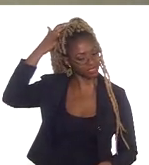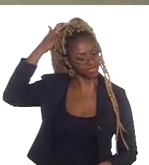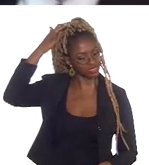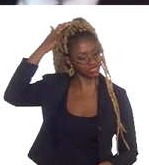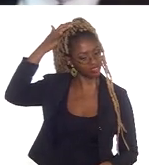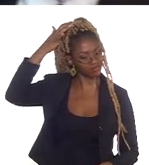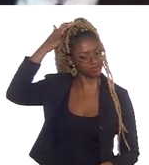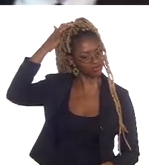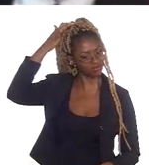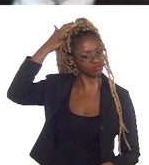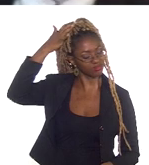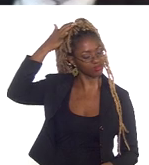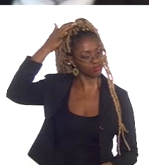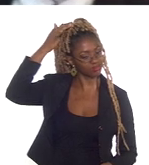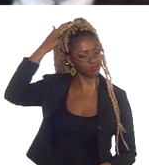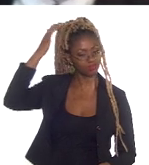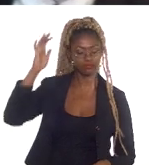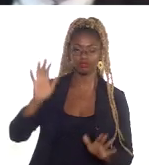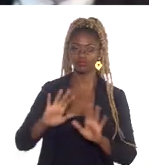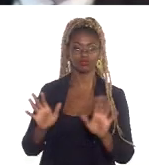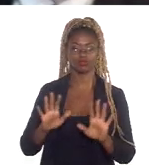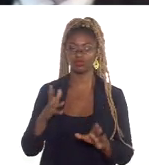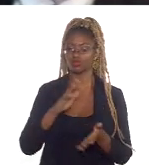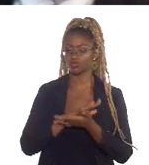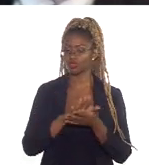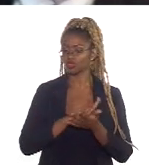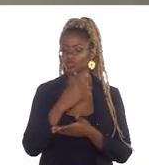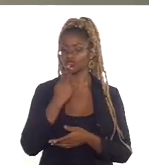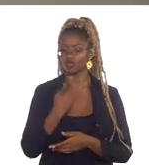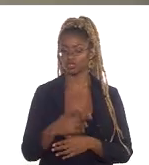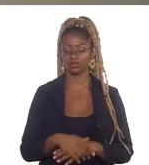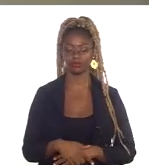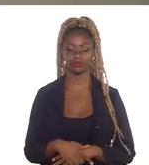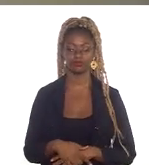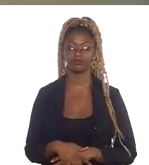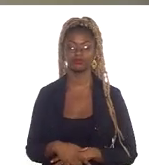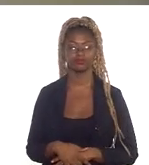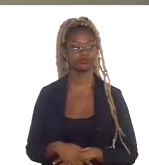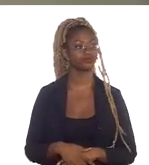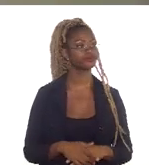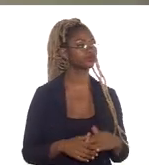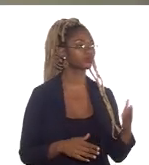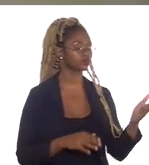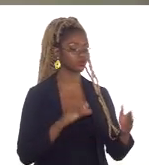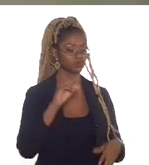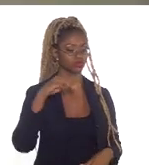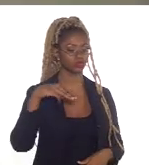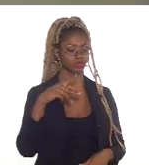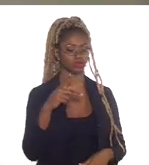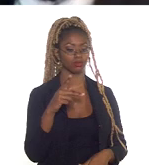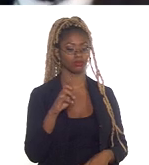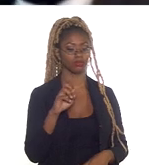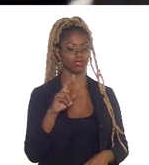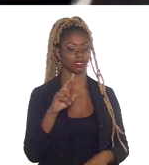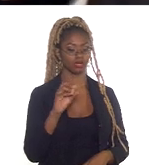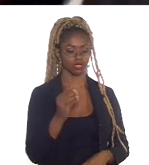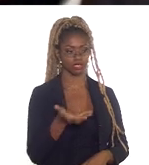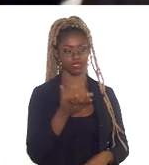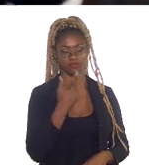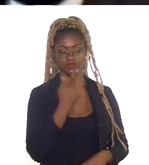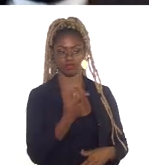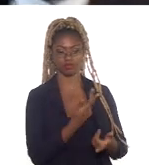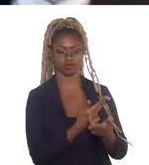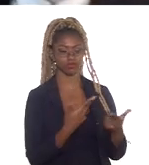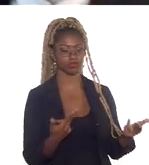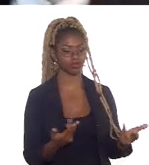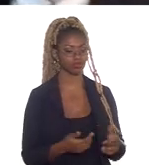Não, Vossa Excelência, nada a acrescentar. Eu pergunto ao Petro se ela tem alguma questão a acrescentar, doutor